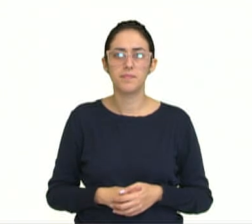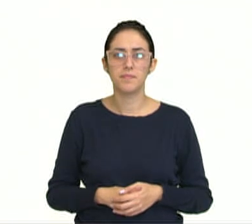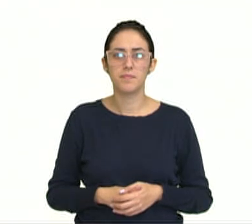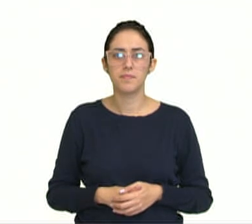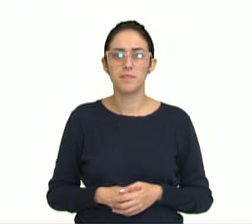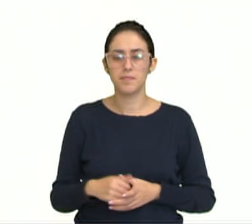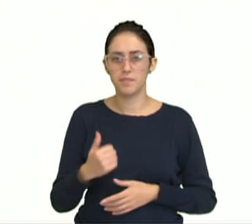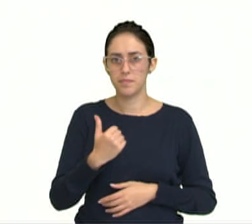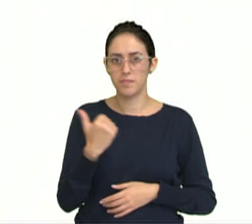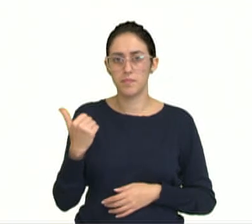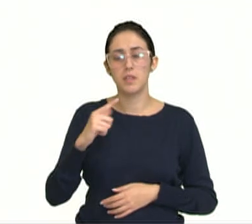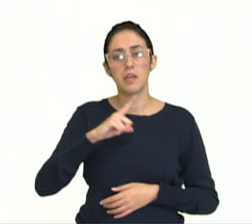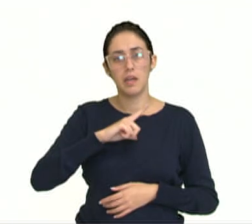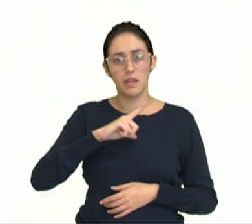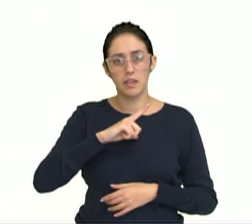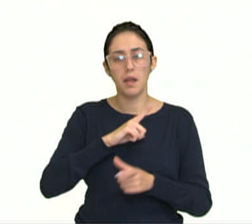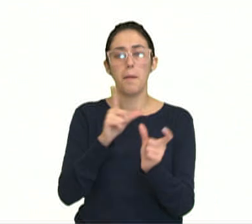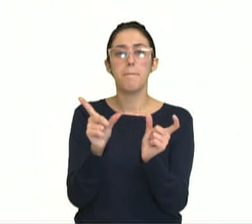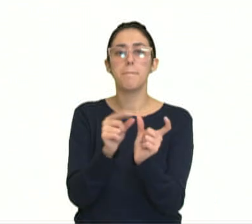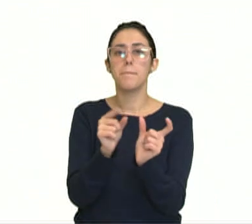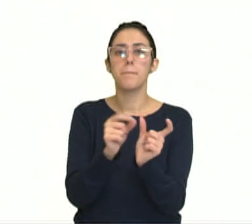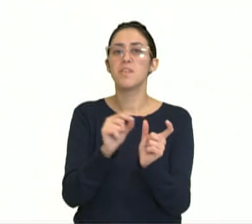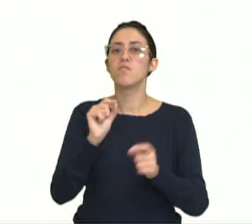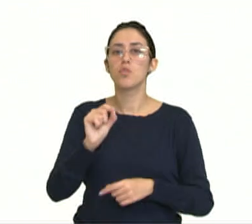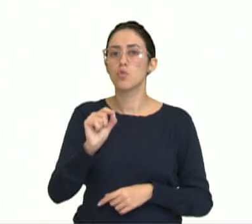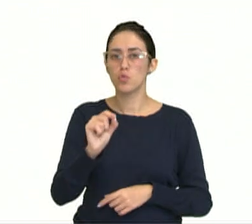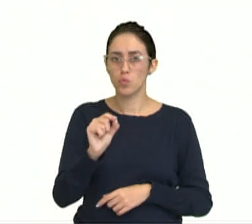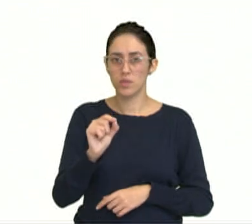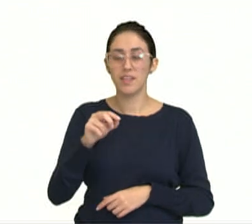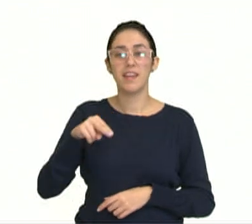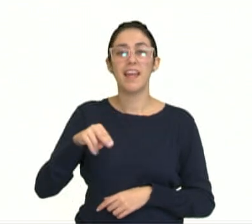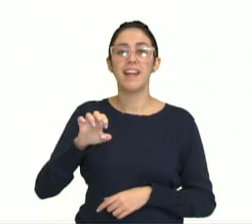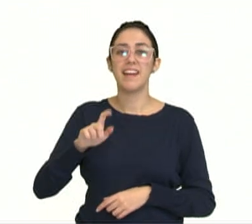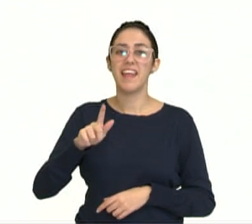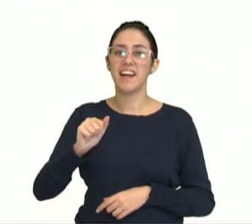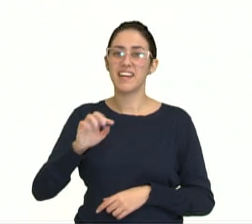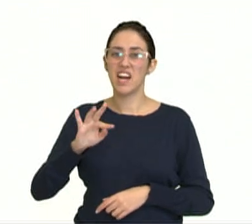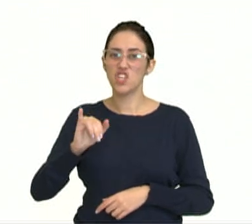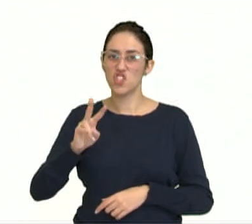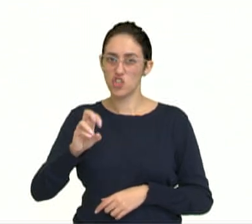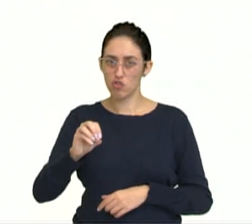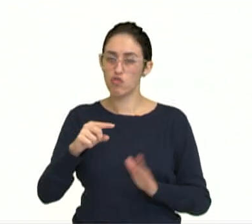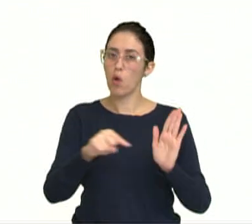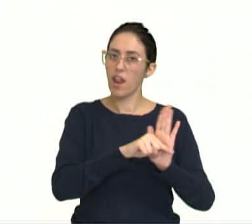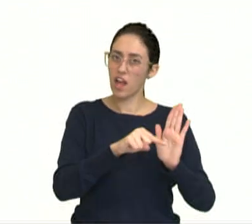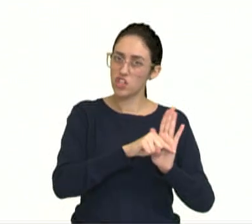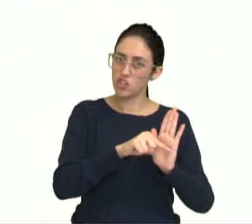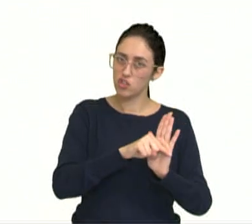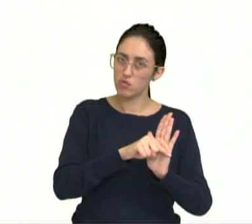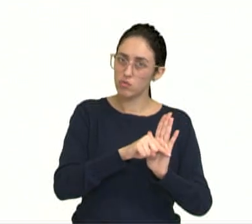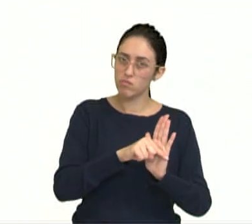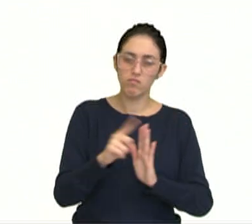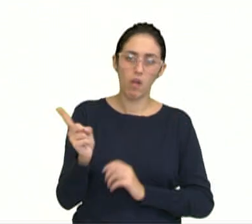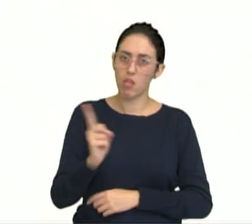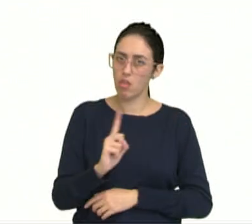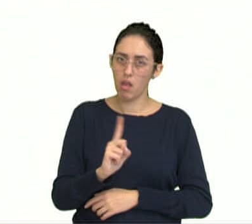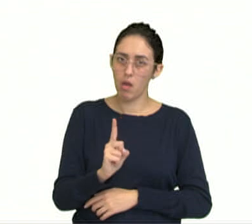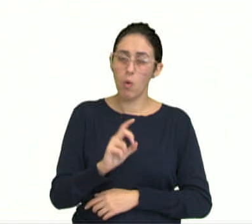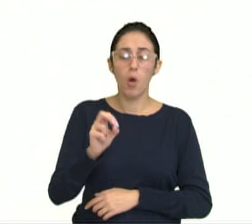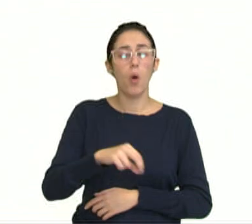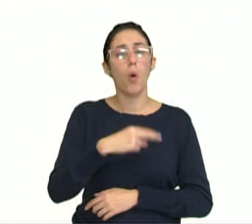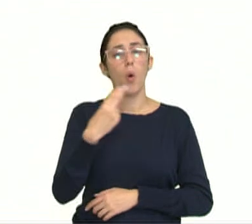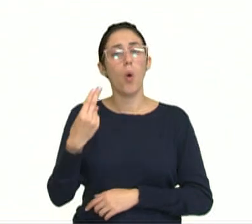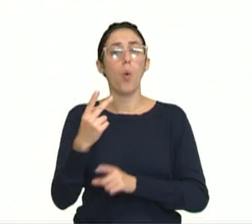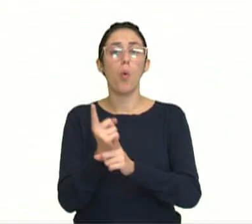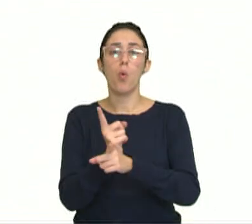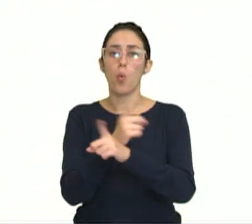Aqui nós teremos alguns prefixos com a ideia de negativas, né, prefixos negativos, ou então com sentido oposto. Então,